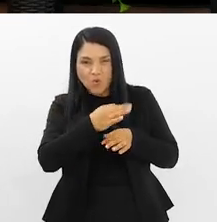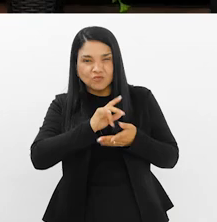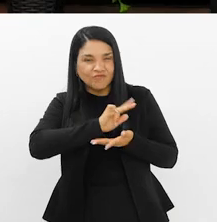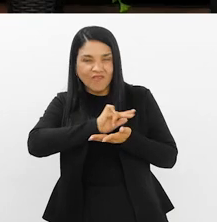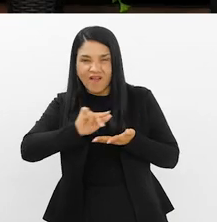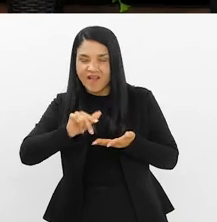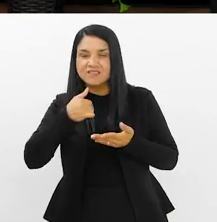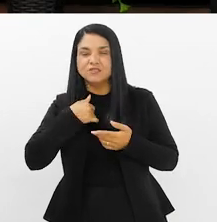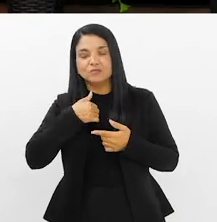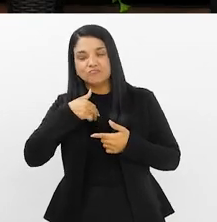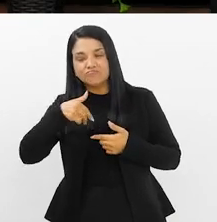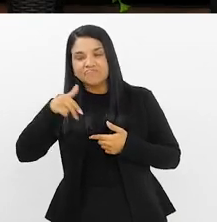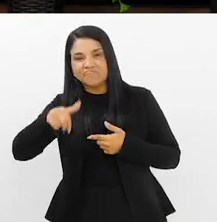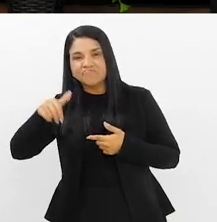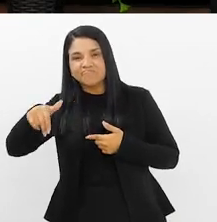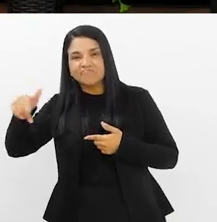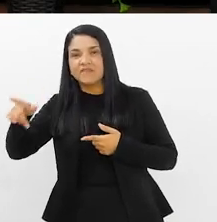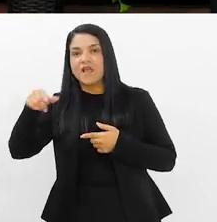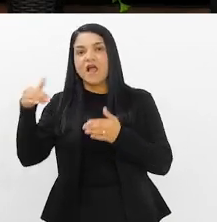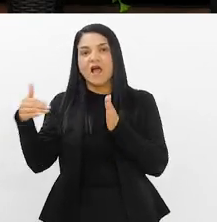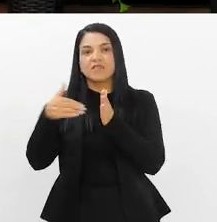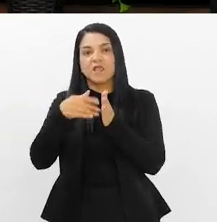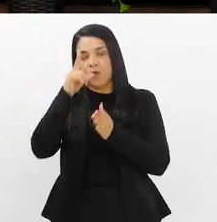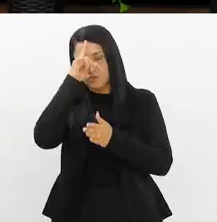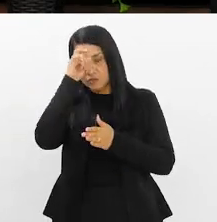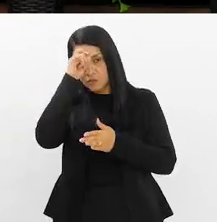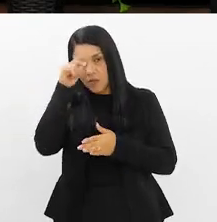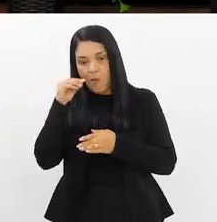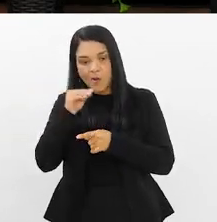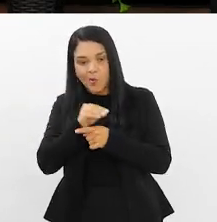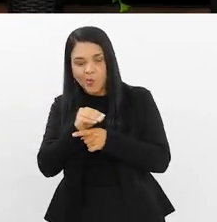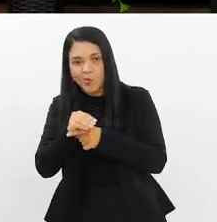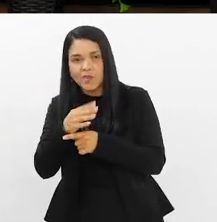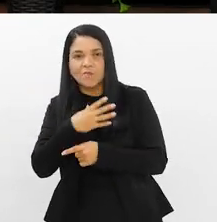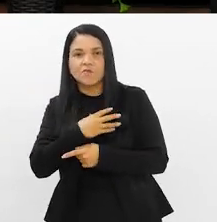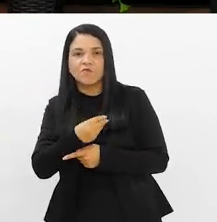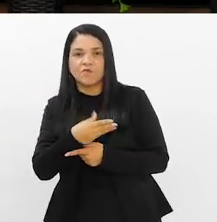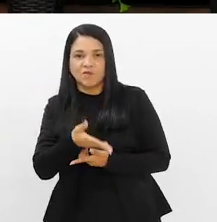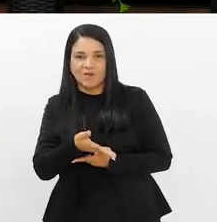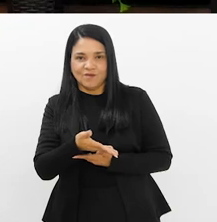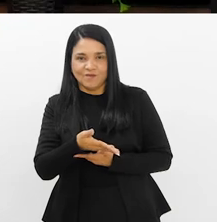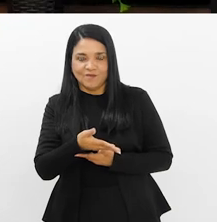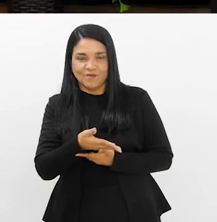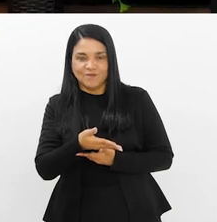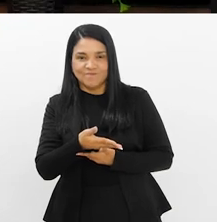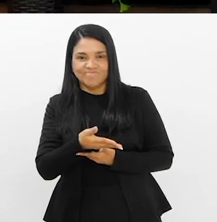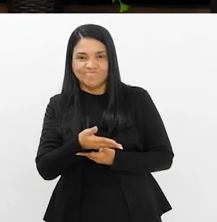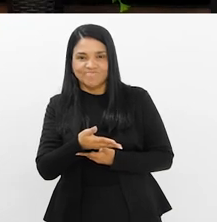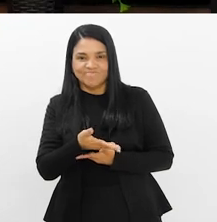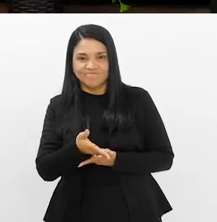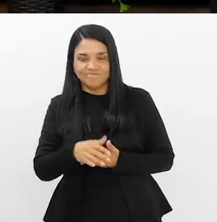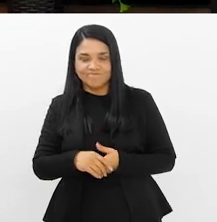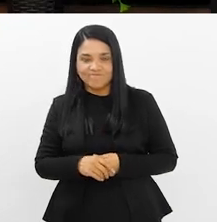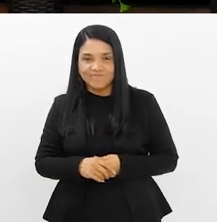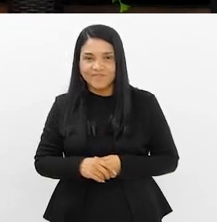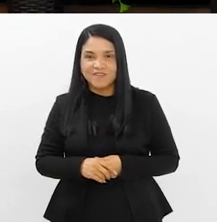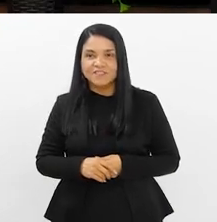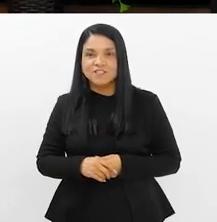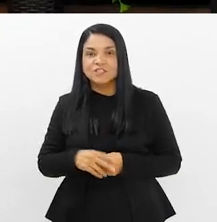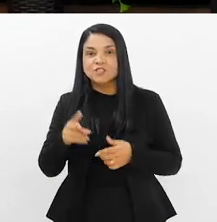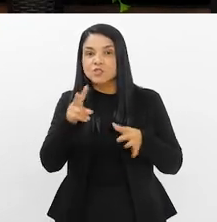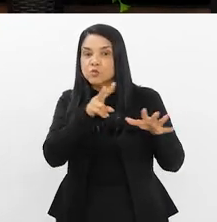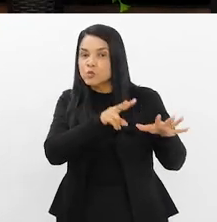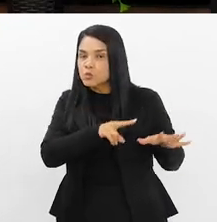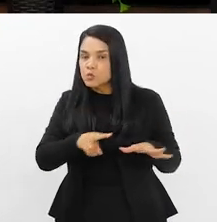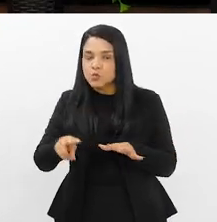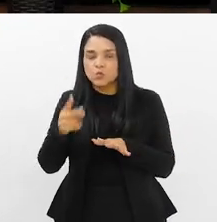muitos pontos, eu tinha que me deslocar da minha residência até o hospital onde eu tive eles, para poder vê-los,